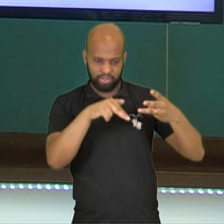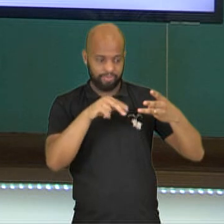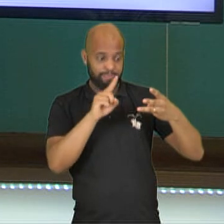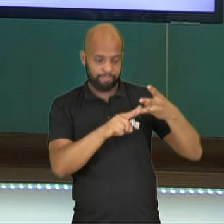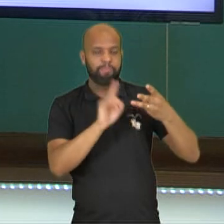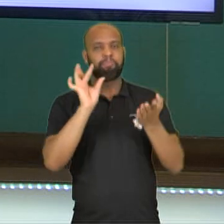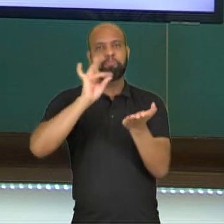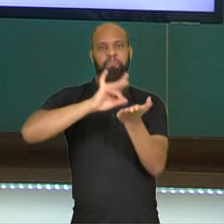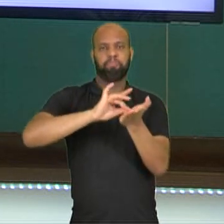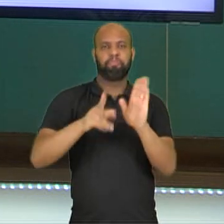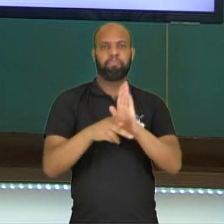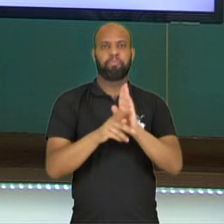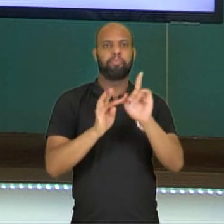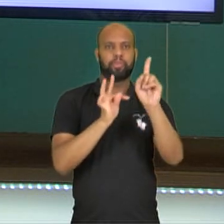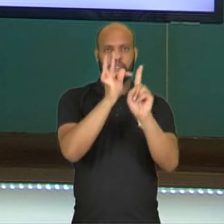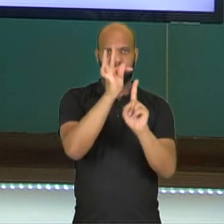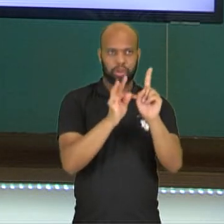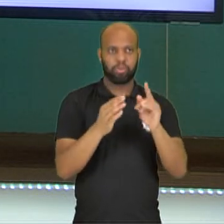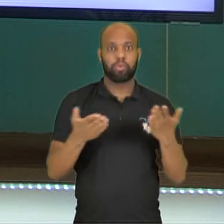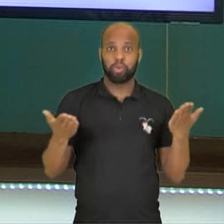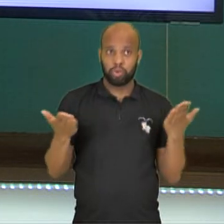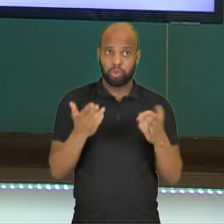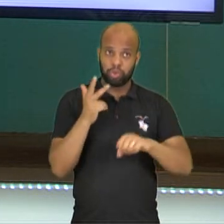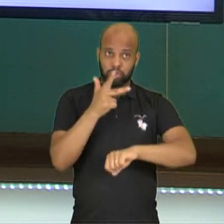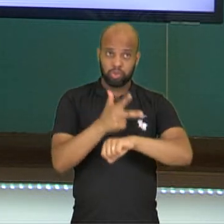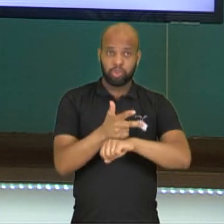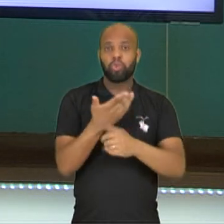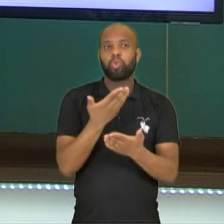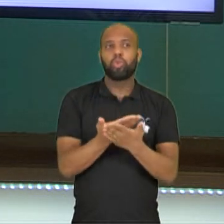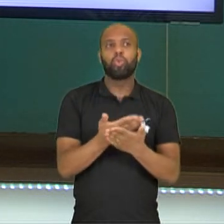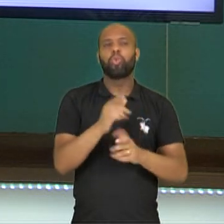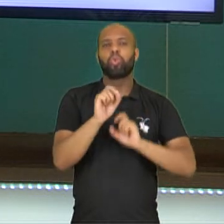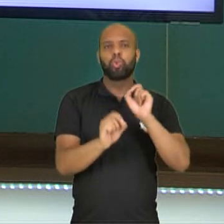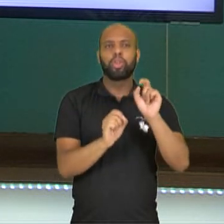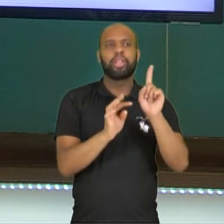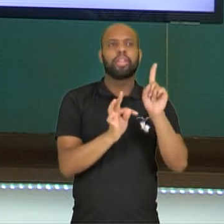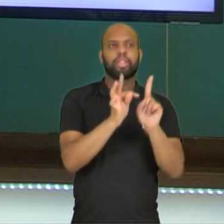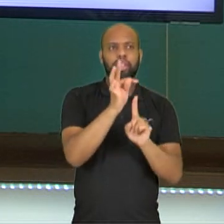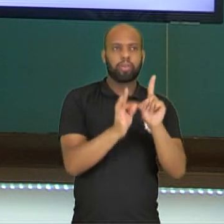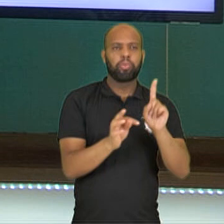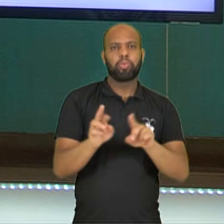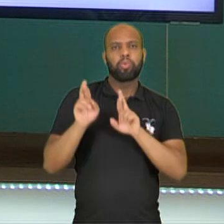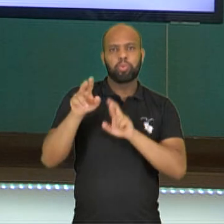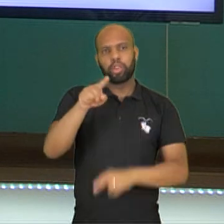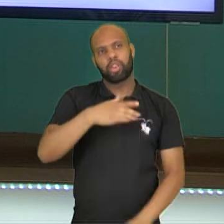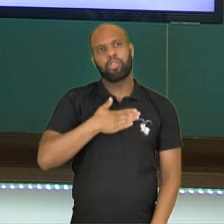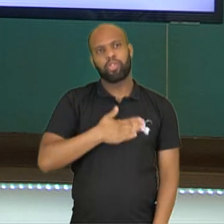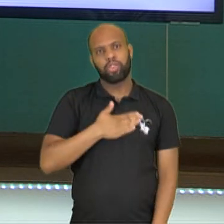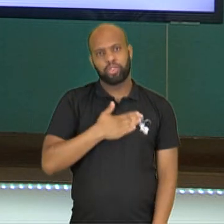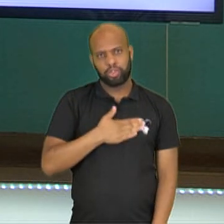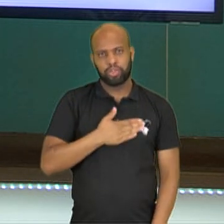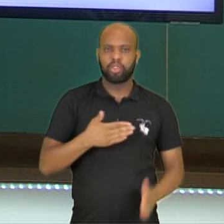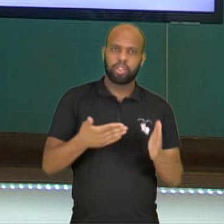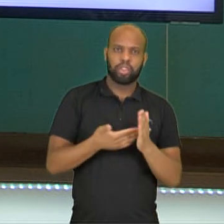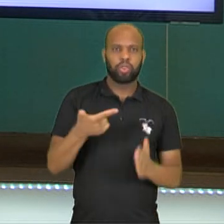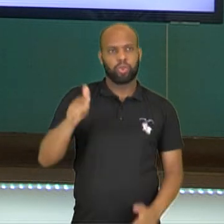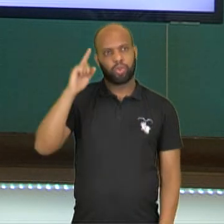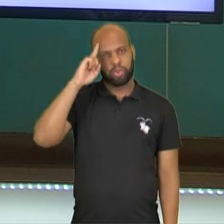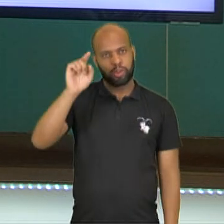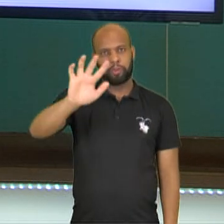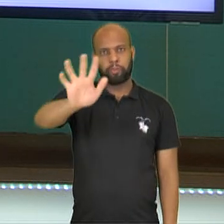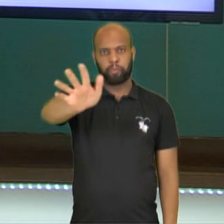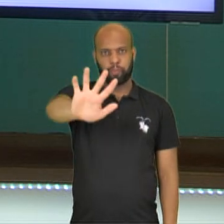de temperatura. Nesse vídeo, falamos sobre temperatura. Espero que tenham gostado. Até breve.